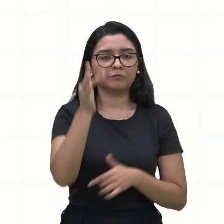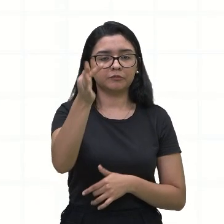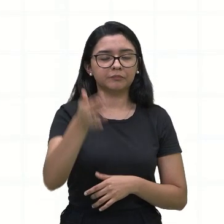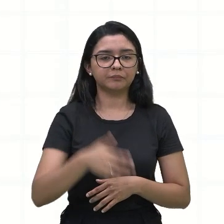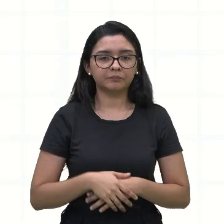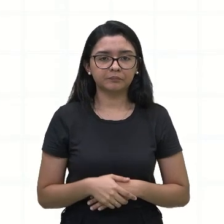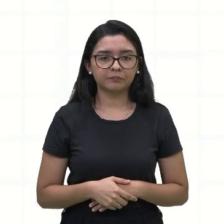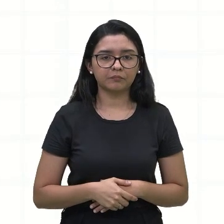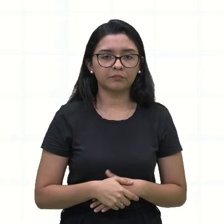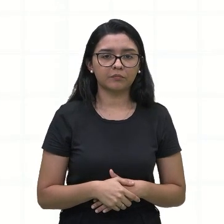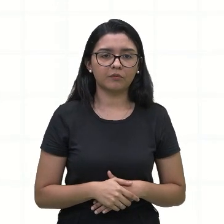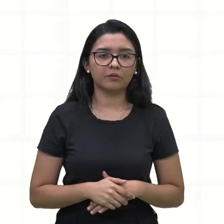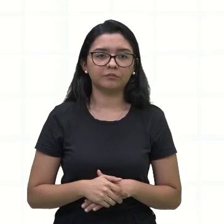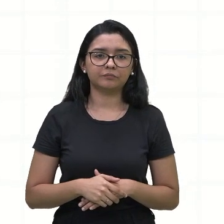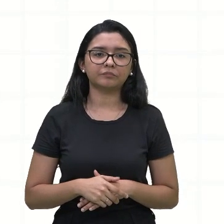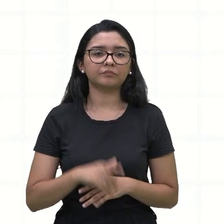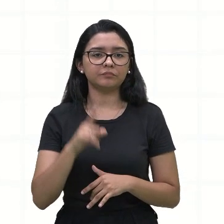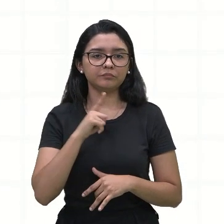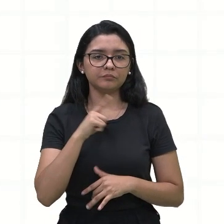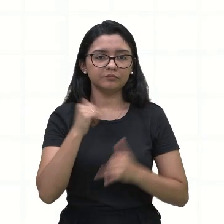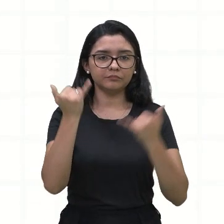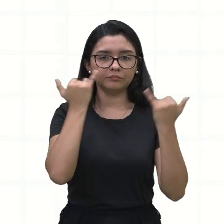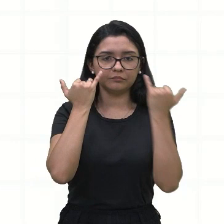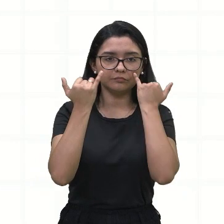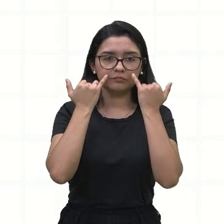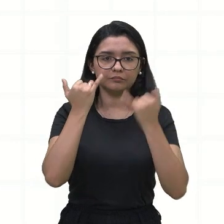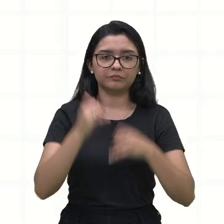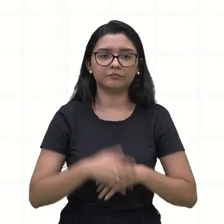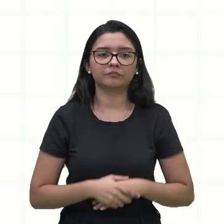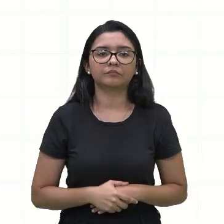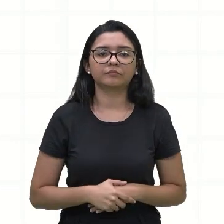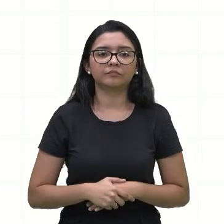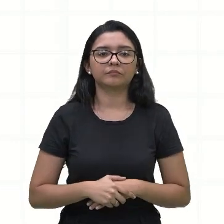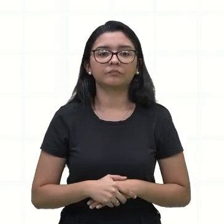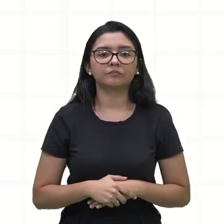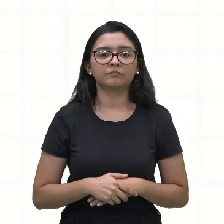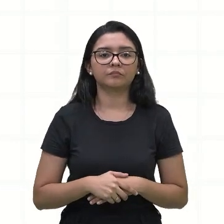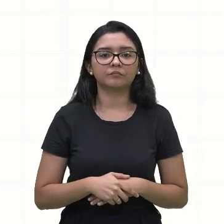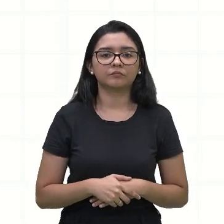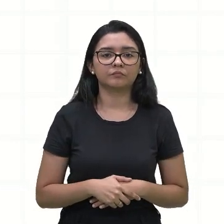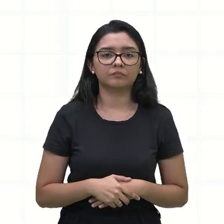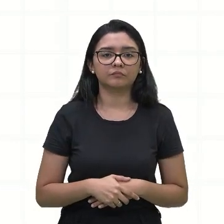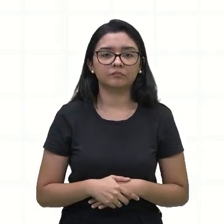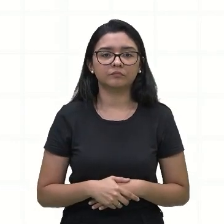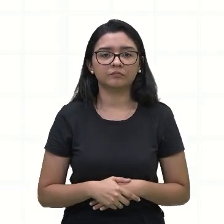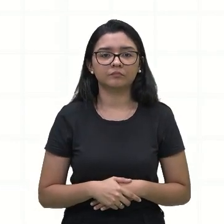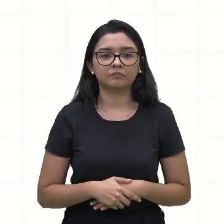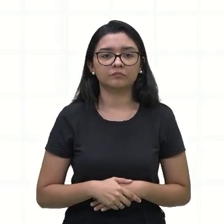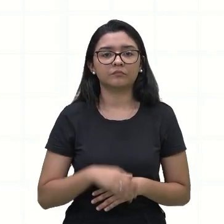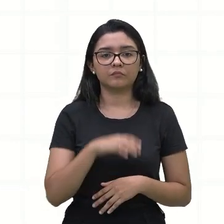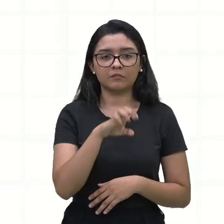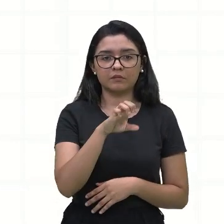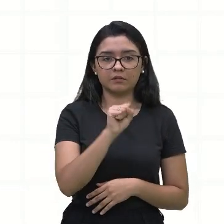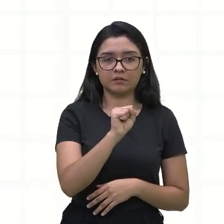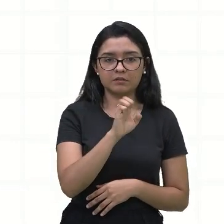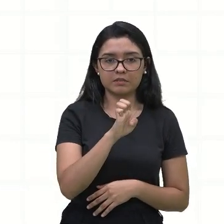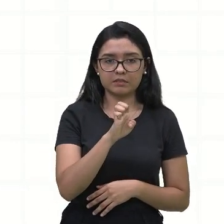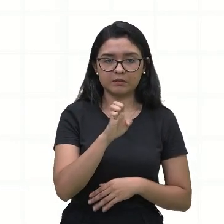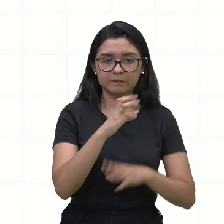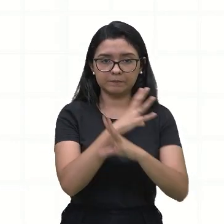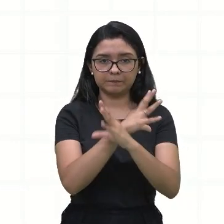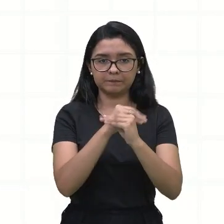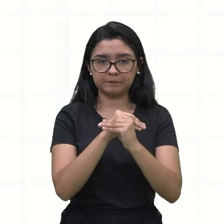aqui, olha só, temos mais informações. Um dia das formigas, se temos aqui um conectivo